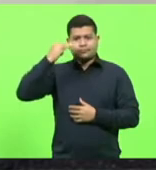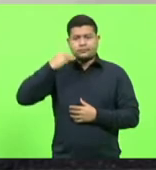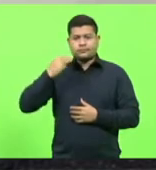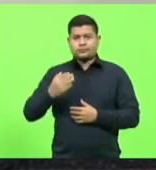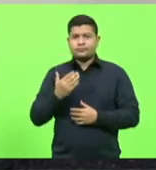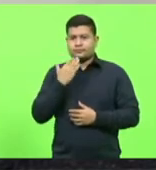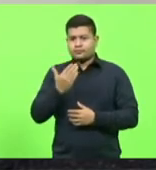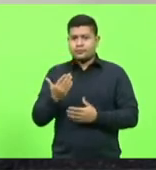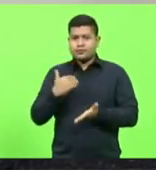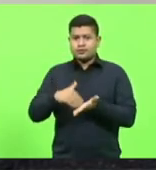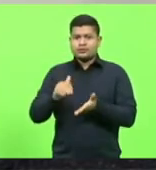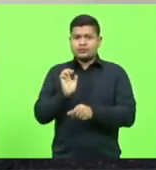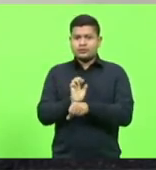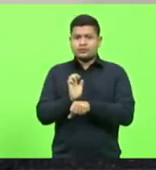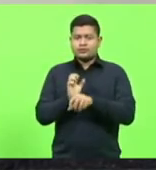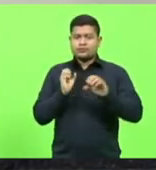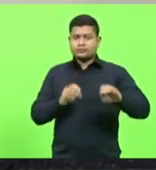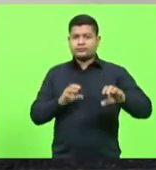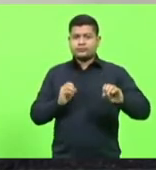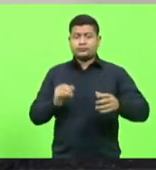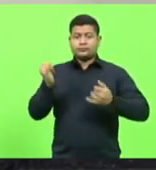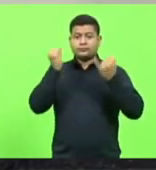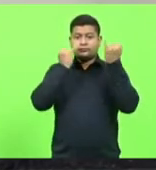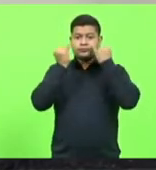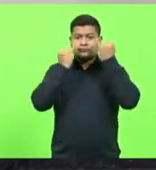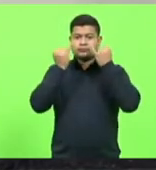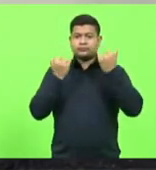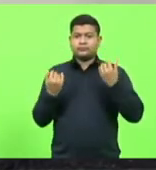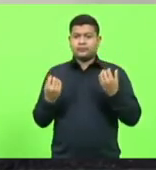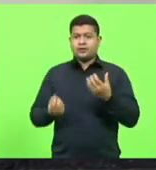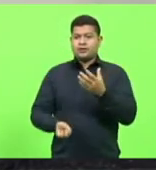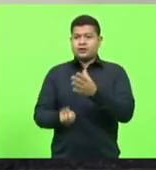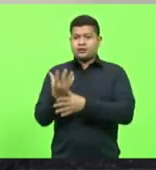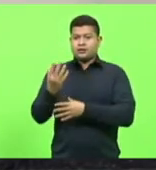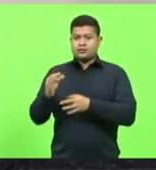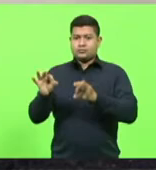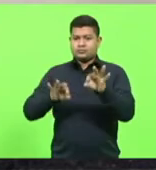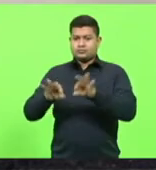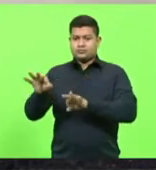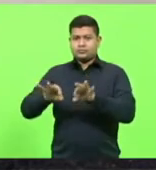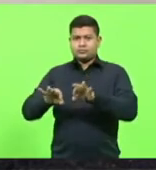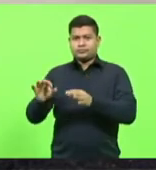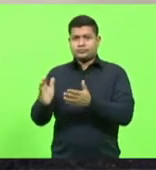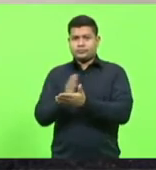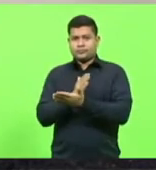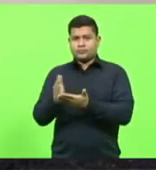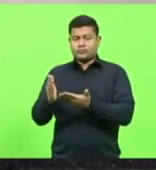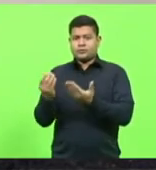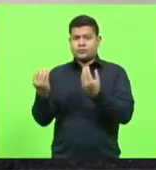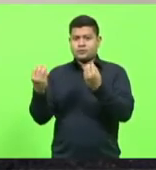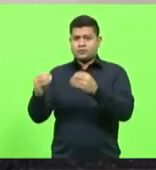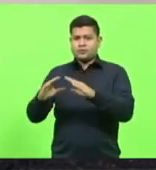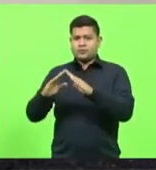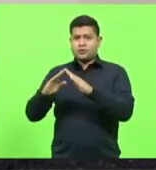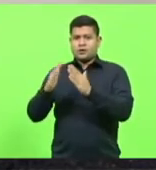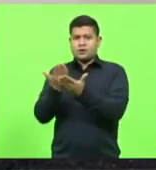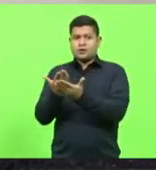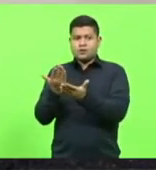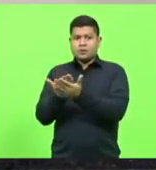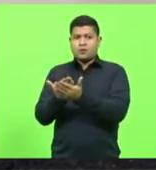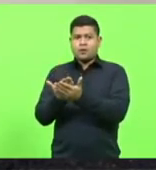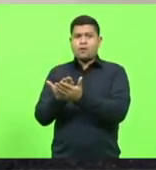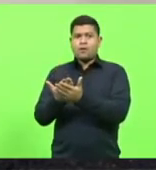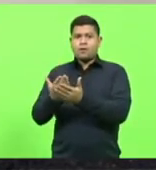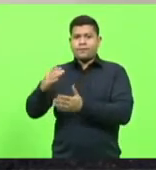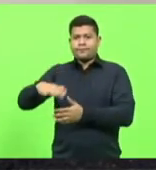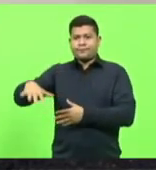secretário de Estado da Educação informações acerca da implantação de alguma escola estadual no modelo cívico-militar na